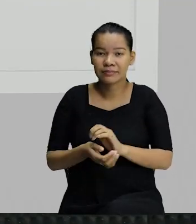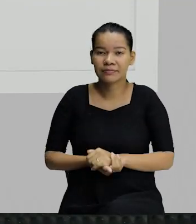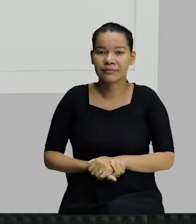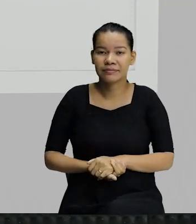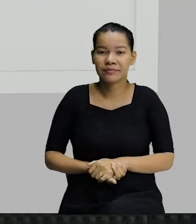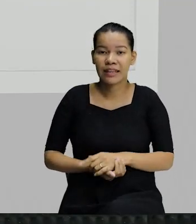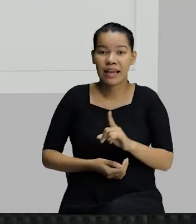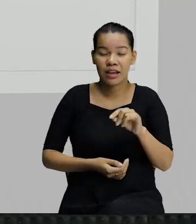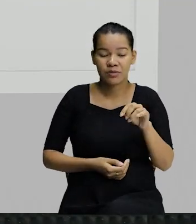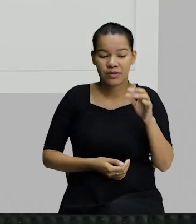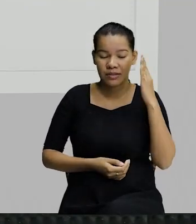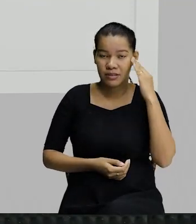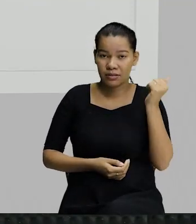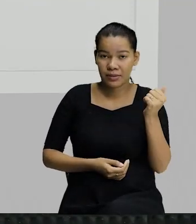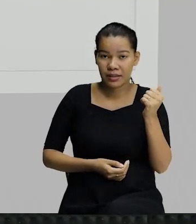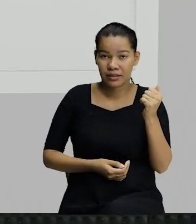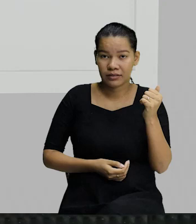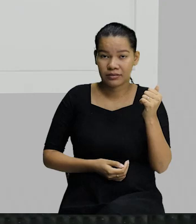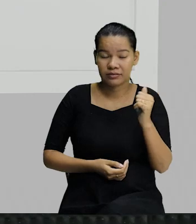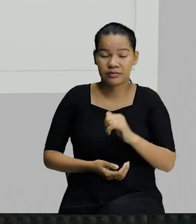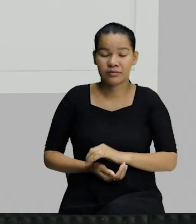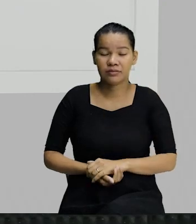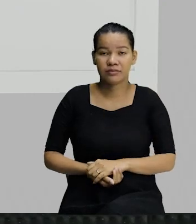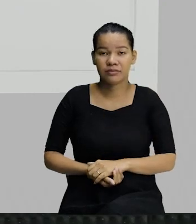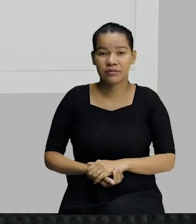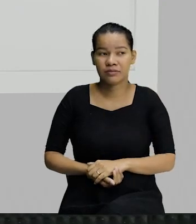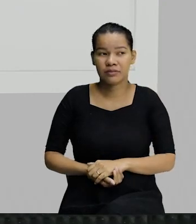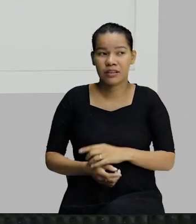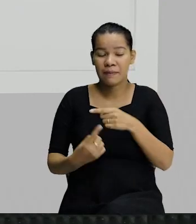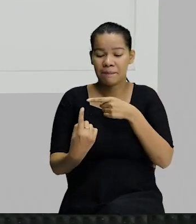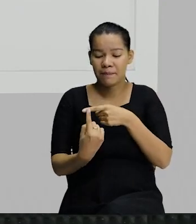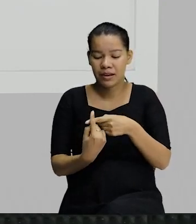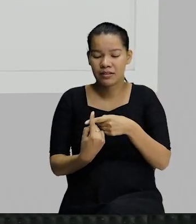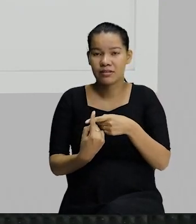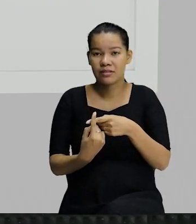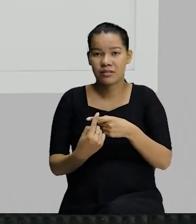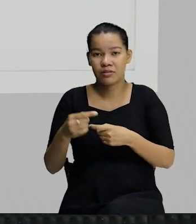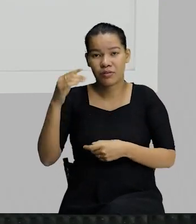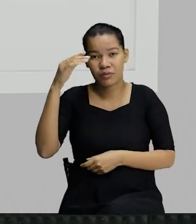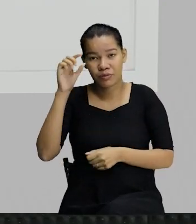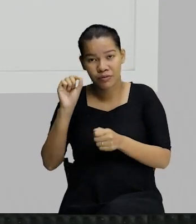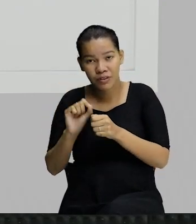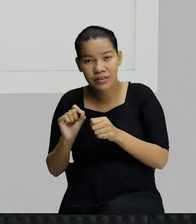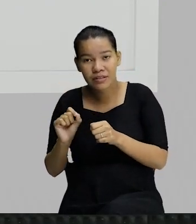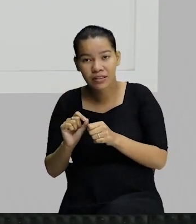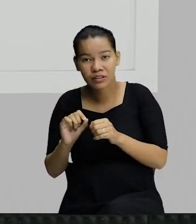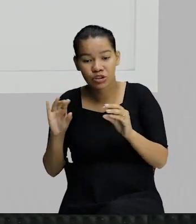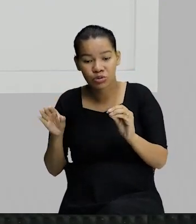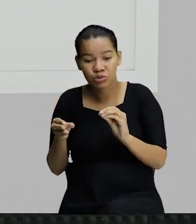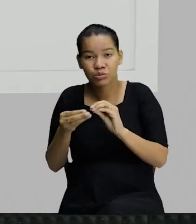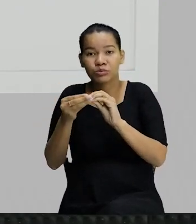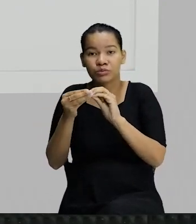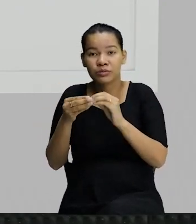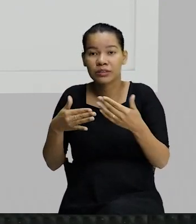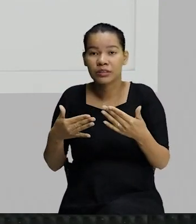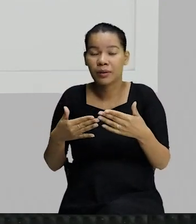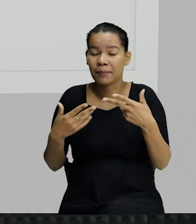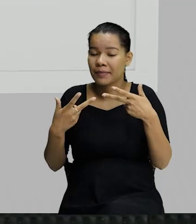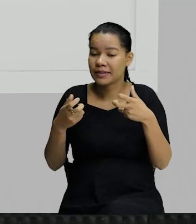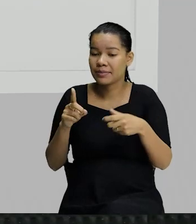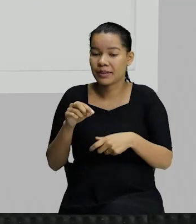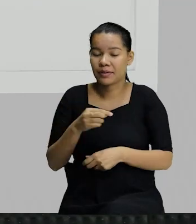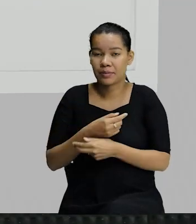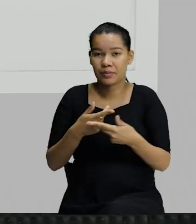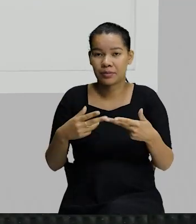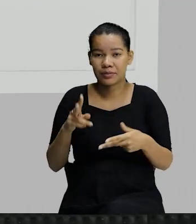o saber, obviamente, mas é o fazer também. E aqui perceba que é uma coisa muito legal,